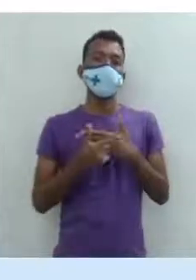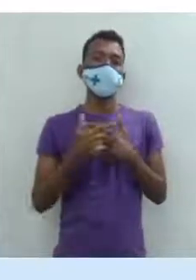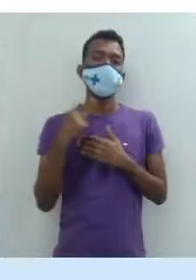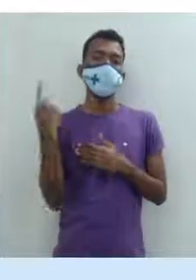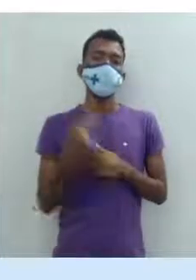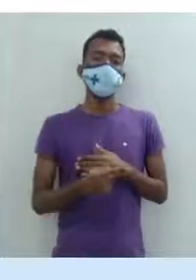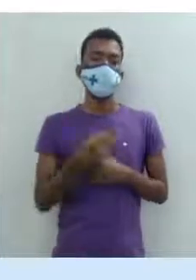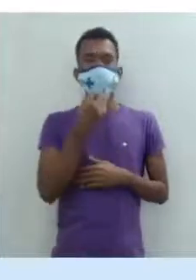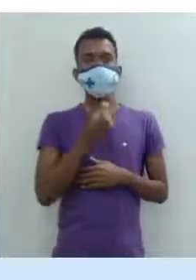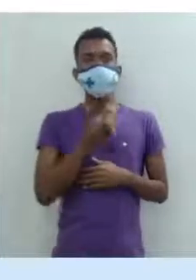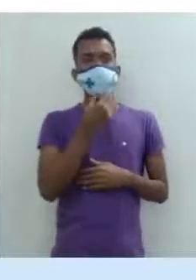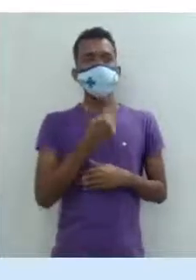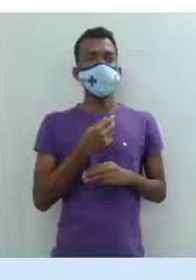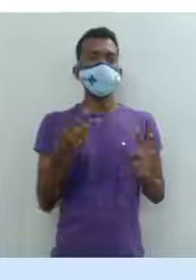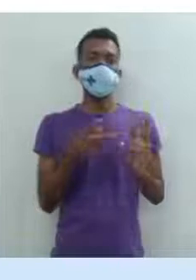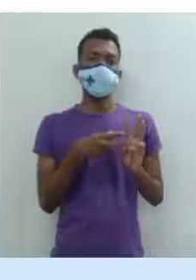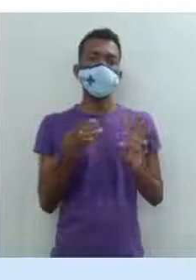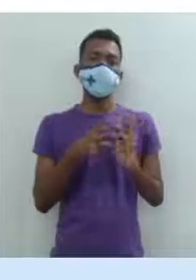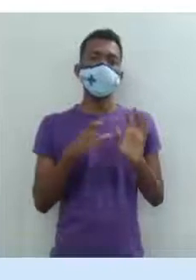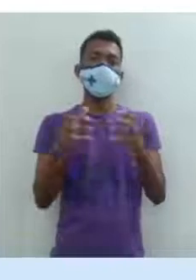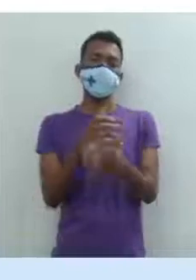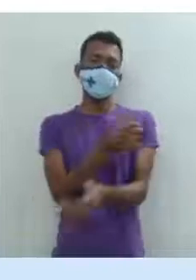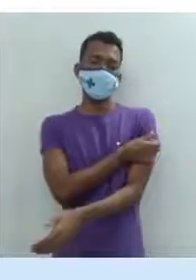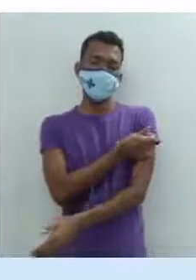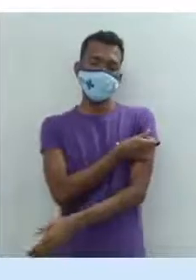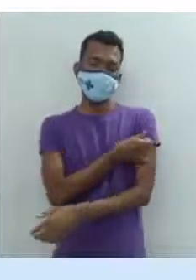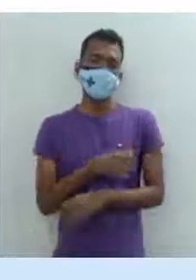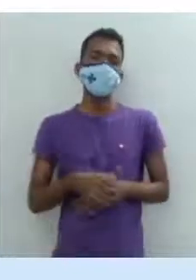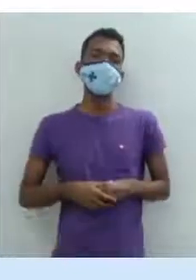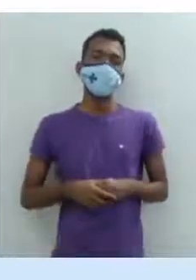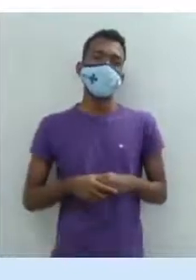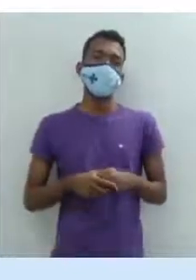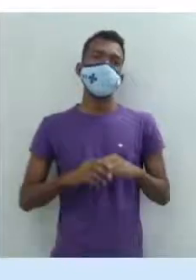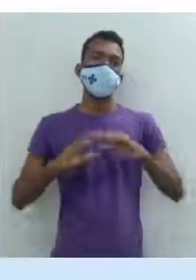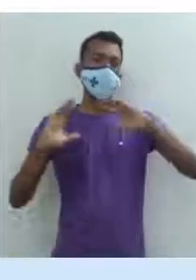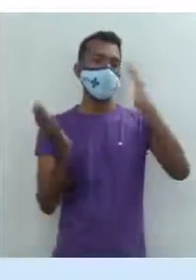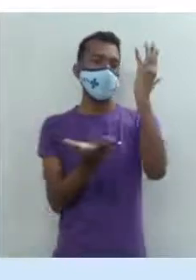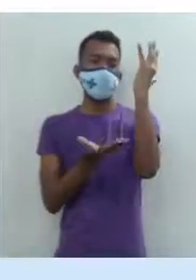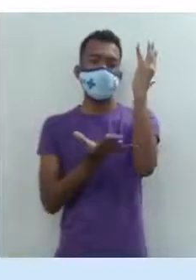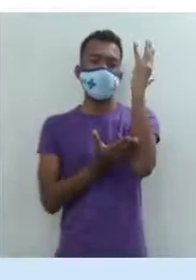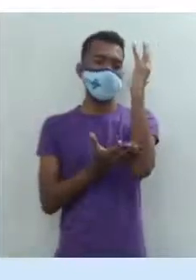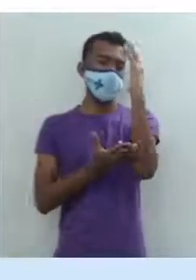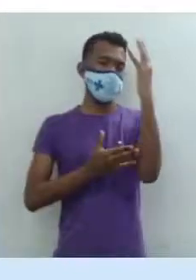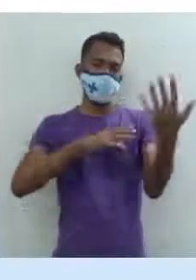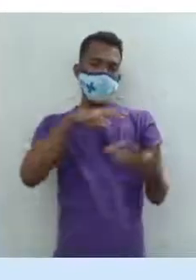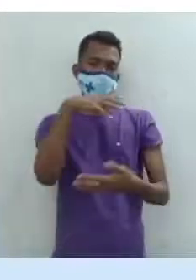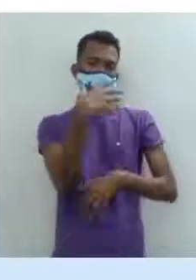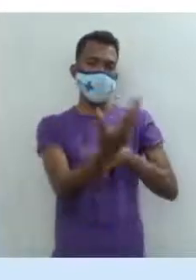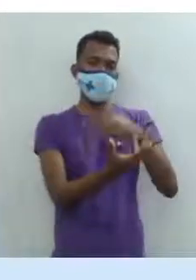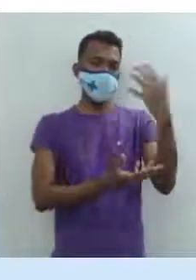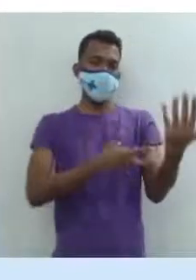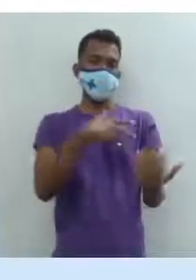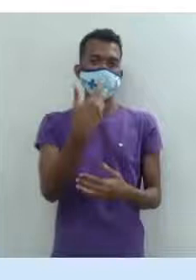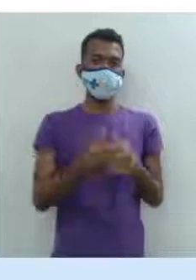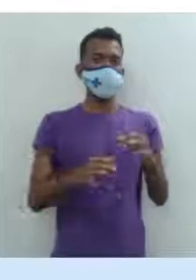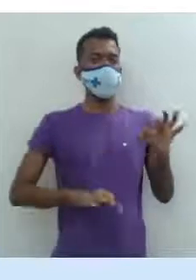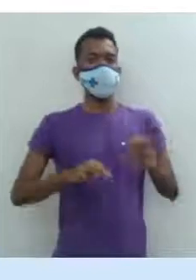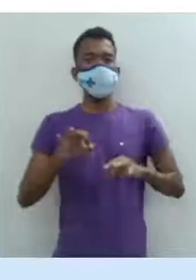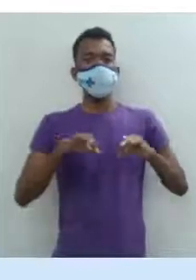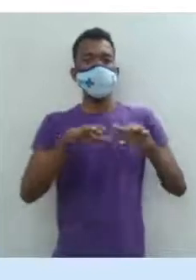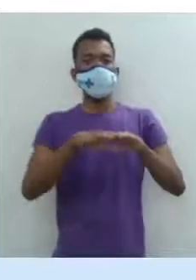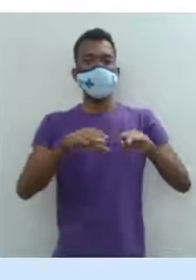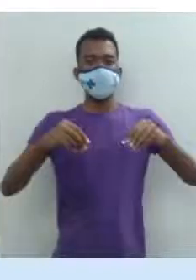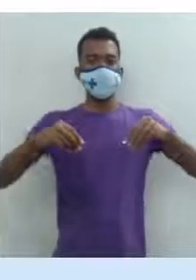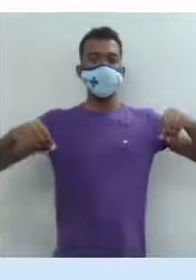homem indígena, turminha do 6º ano? Derrubar mata, né? E preparar a terra para o plantio,